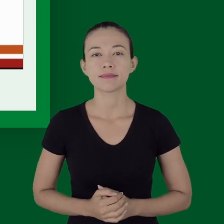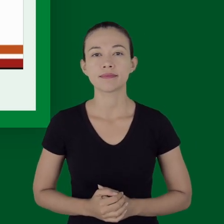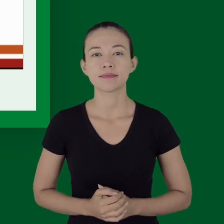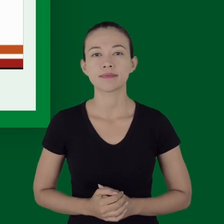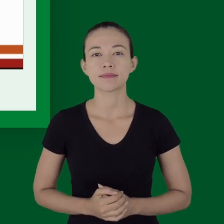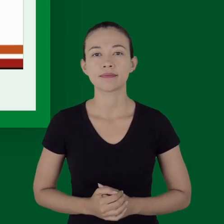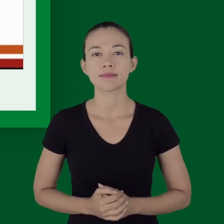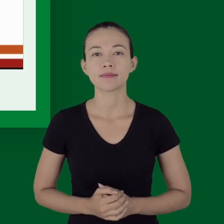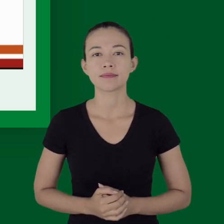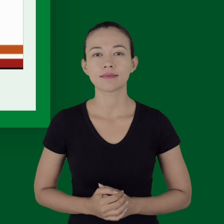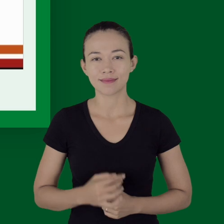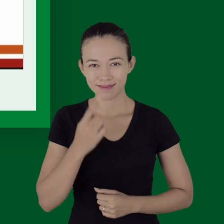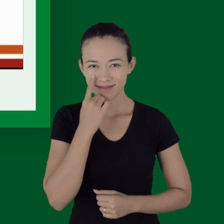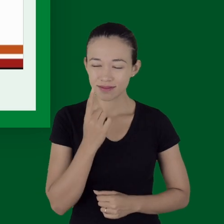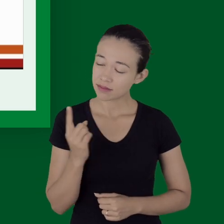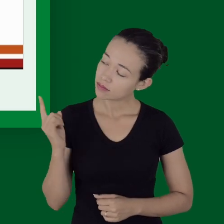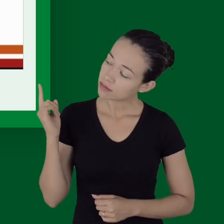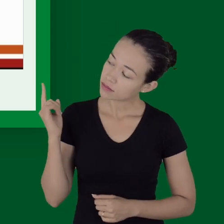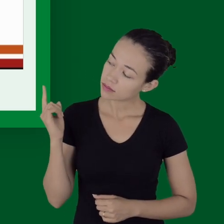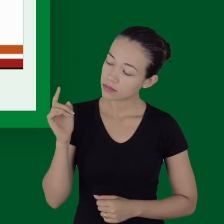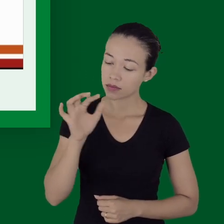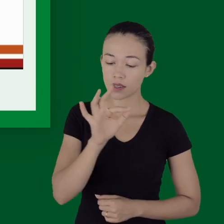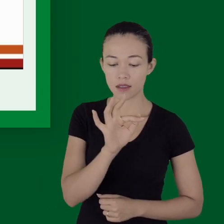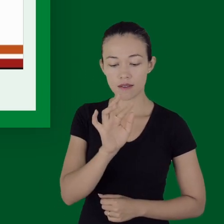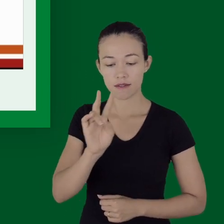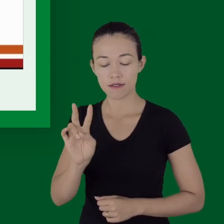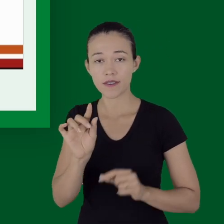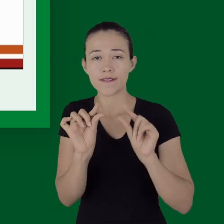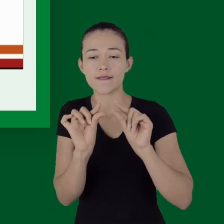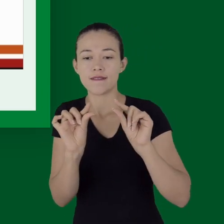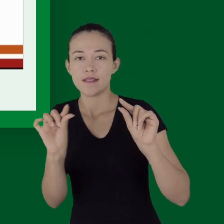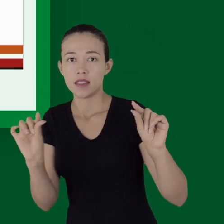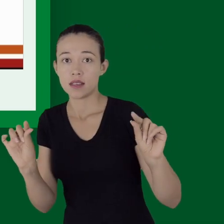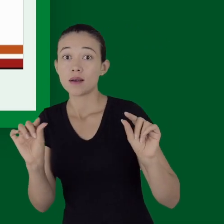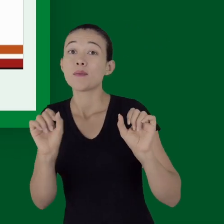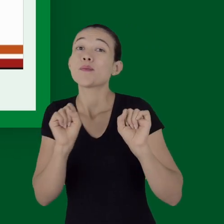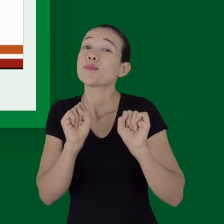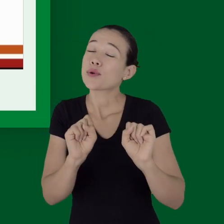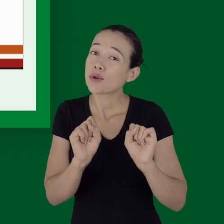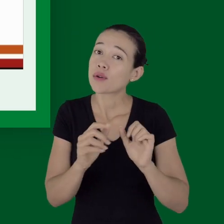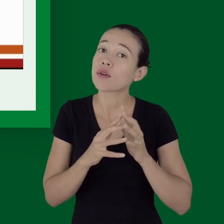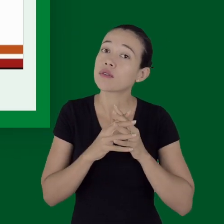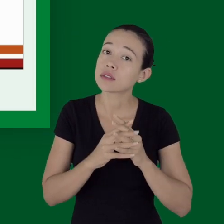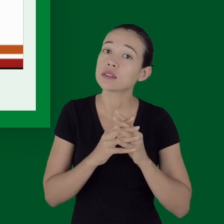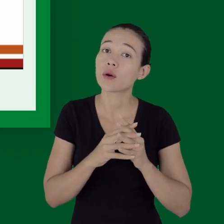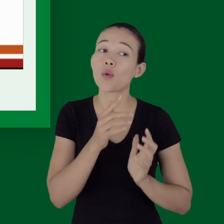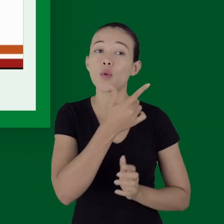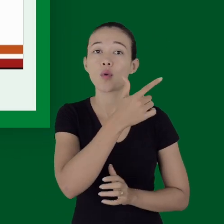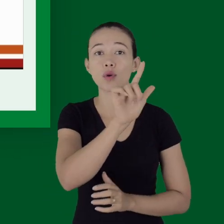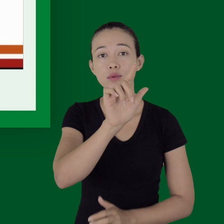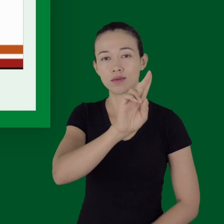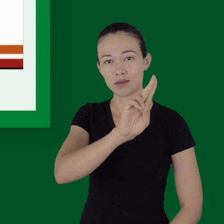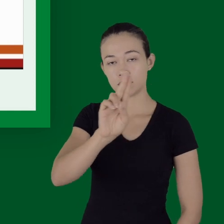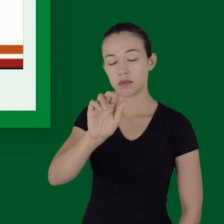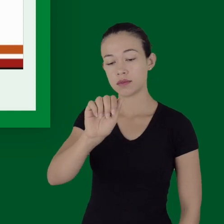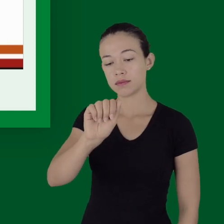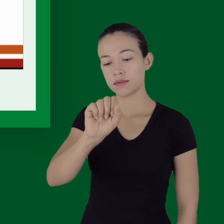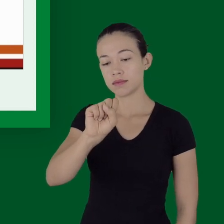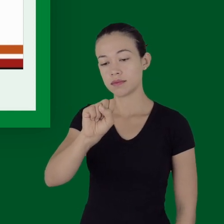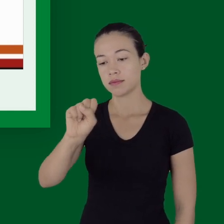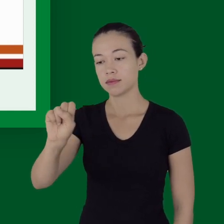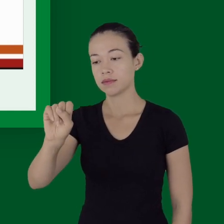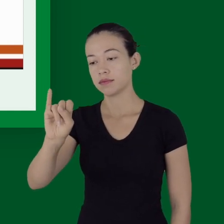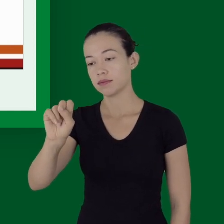Essa aqui é uma situação especial, né, que é a fibrilação ventricular fina. A gente tem que ter cuidado para não confundir a sistolia com fibrilação ventricular